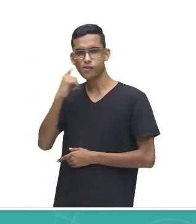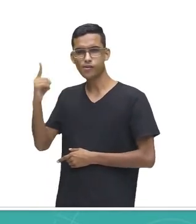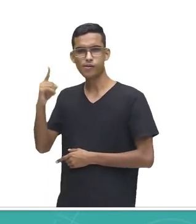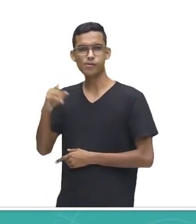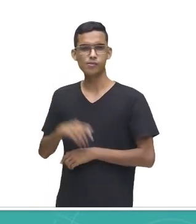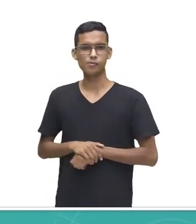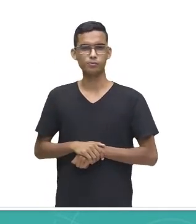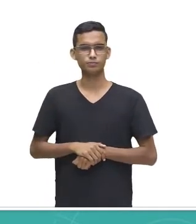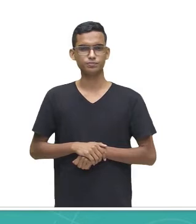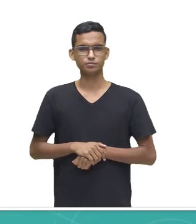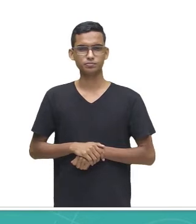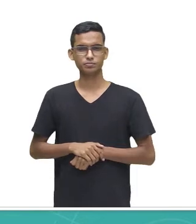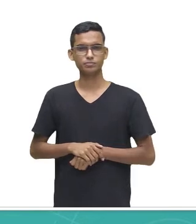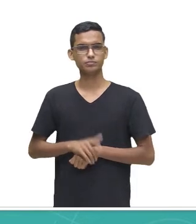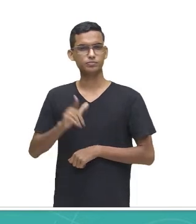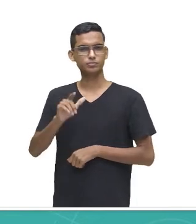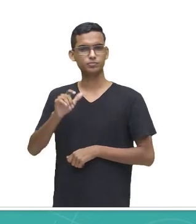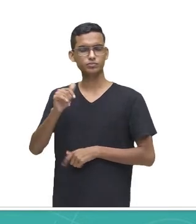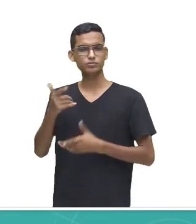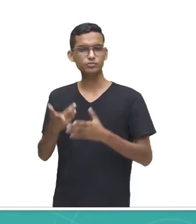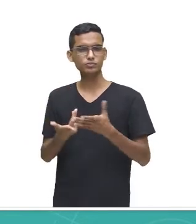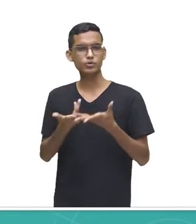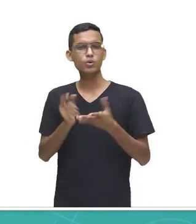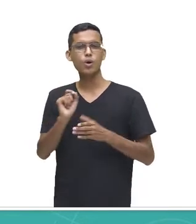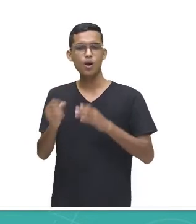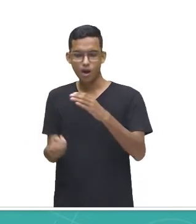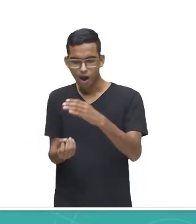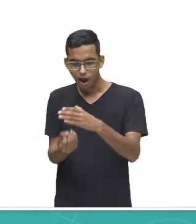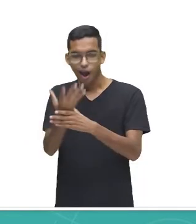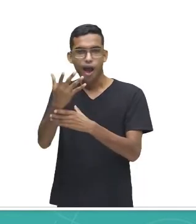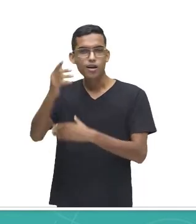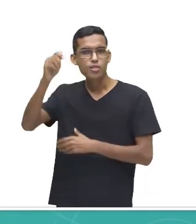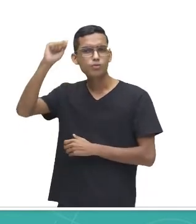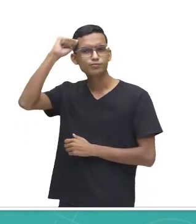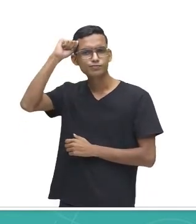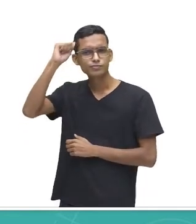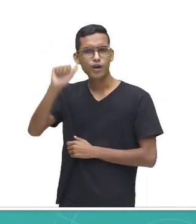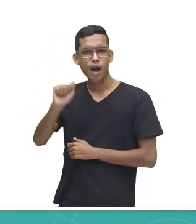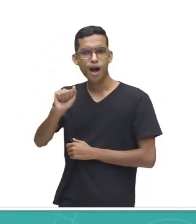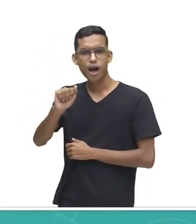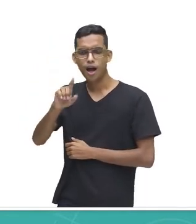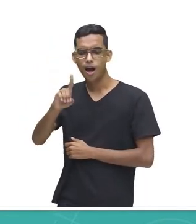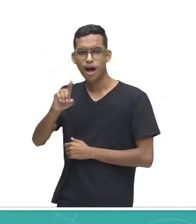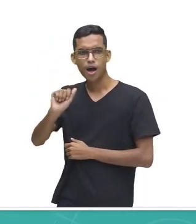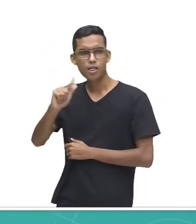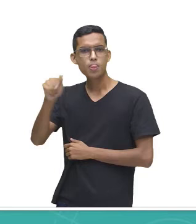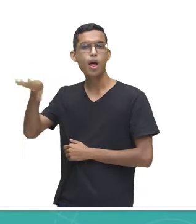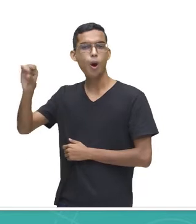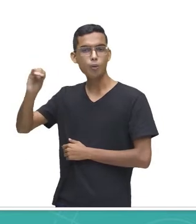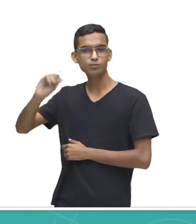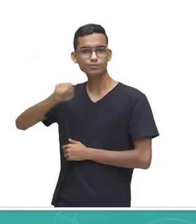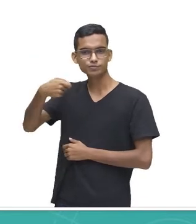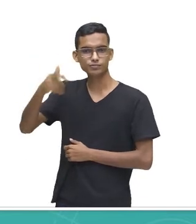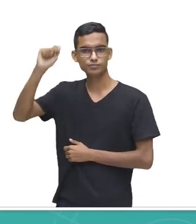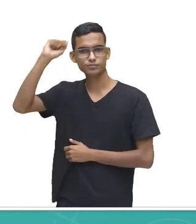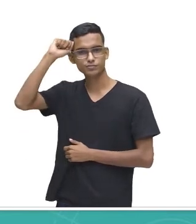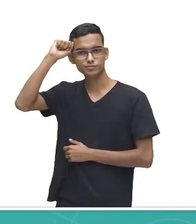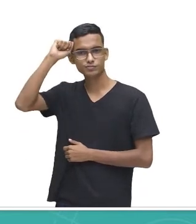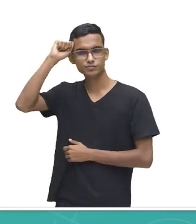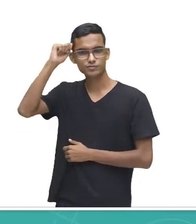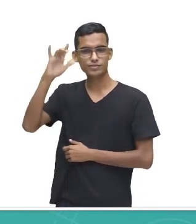Michelangelo, a criação de Adão. Deus, olha que obra maravilhosa, Deus criando